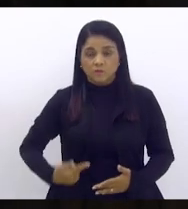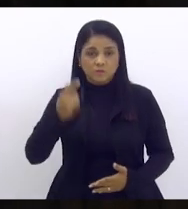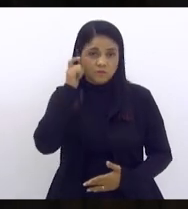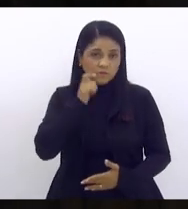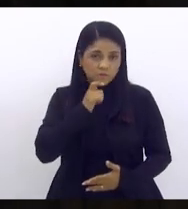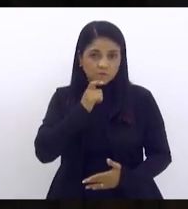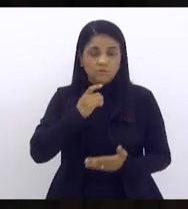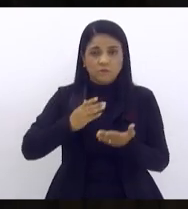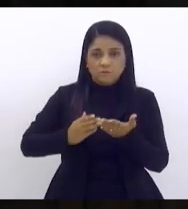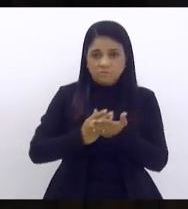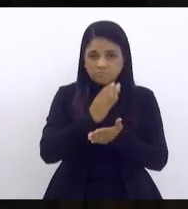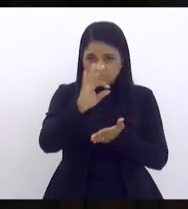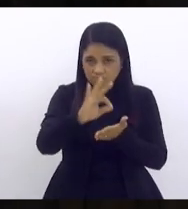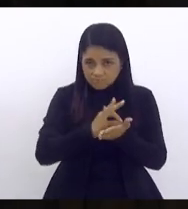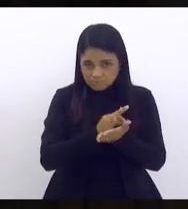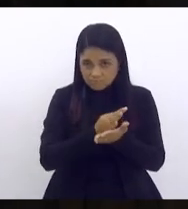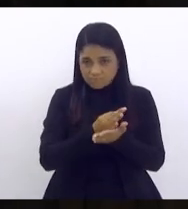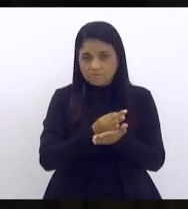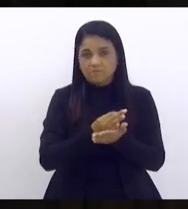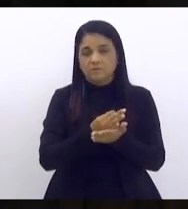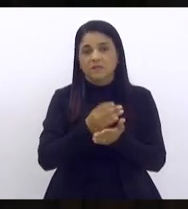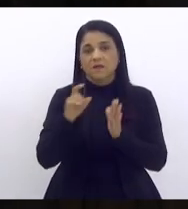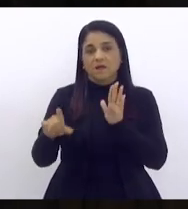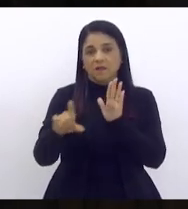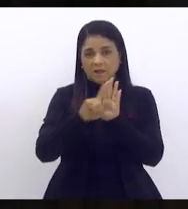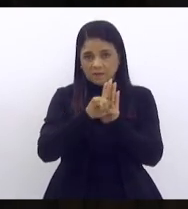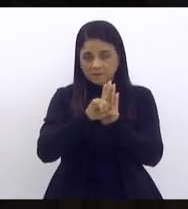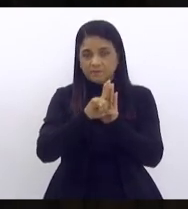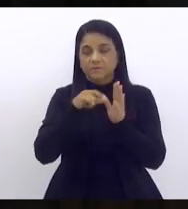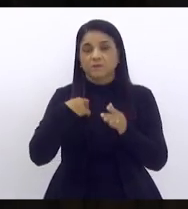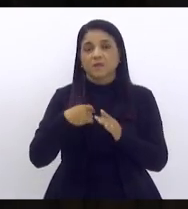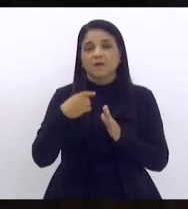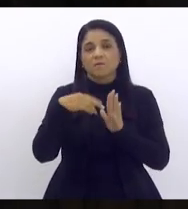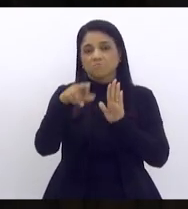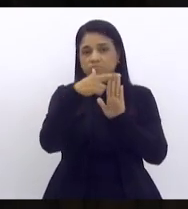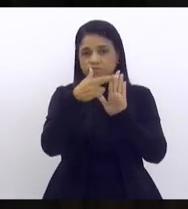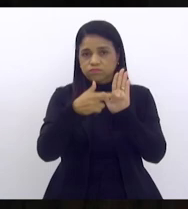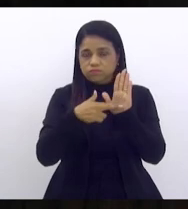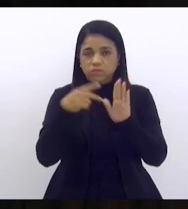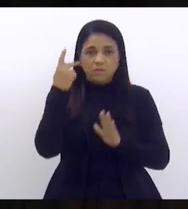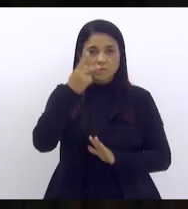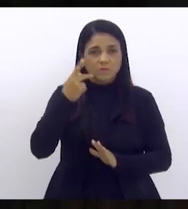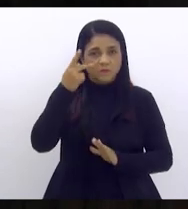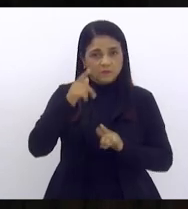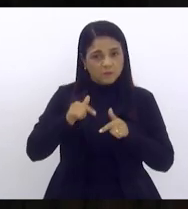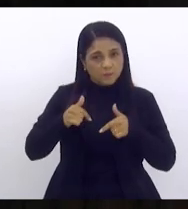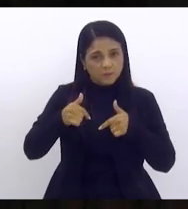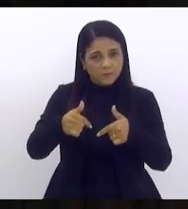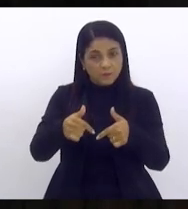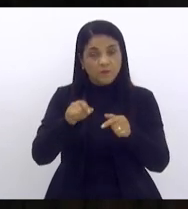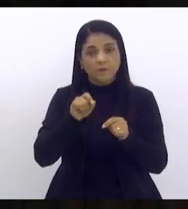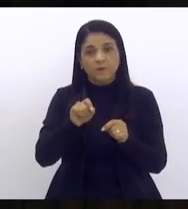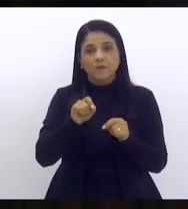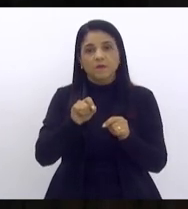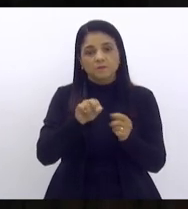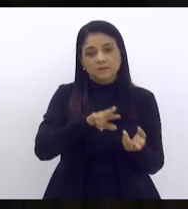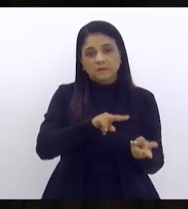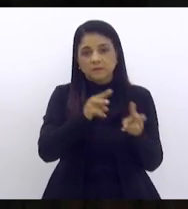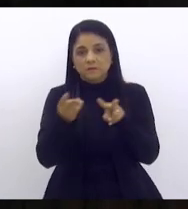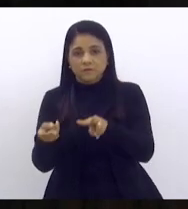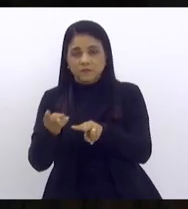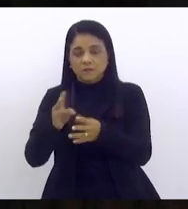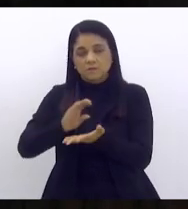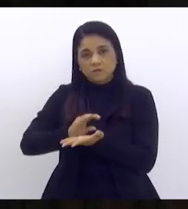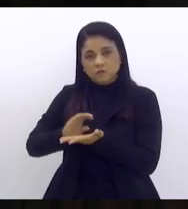lei. Então, a norma previa que a política funcionará através da transferência de